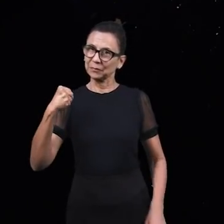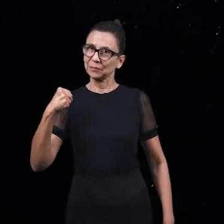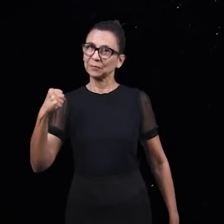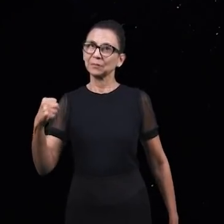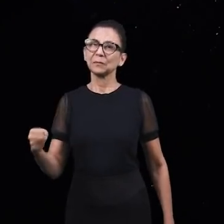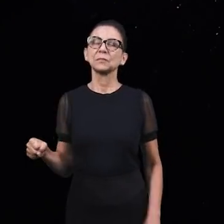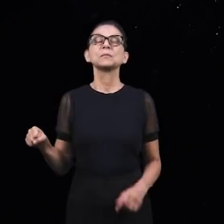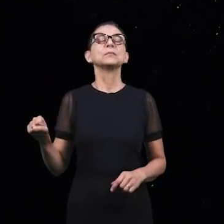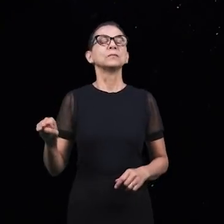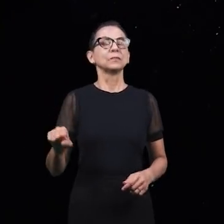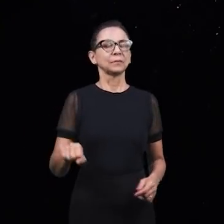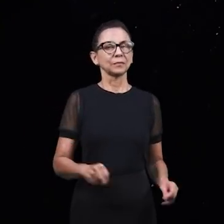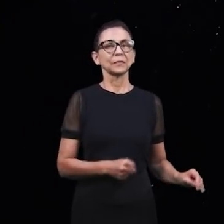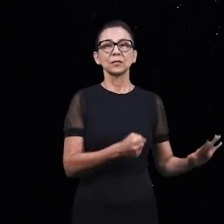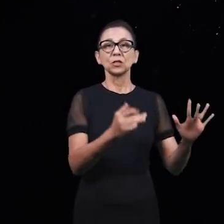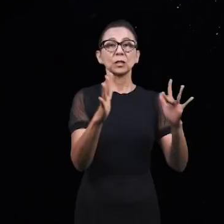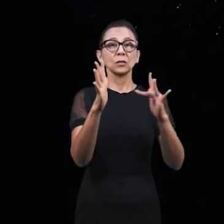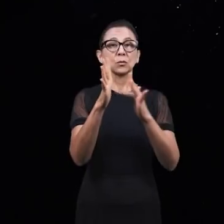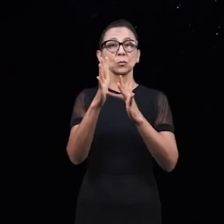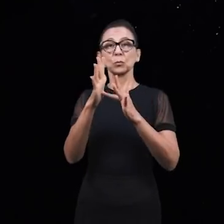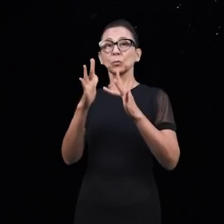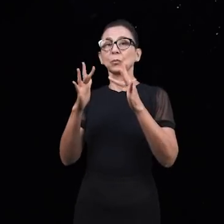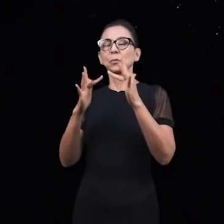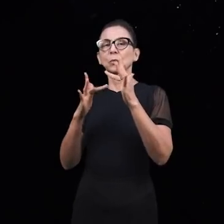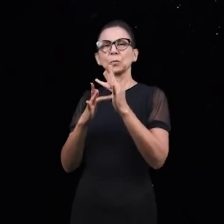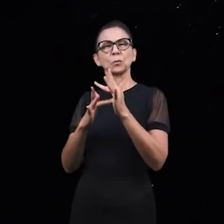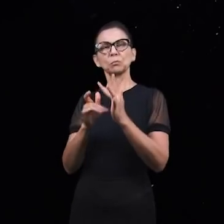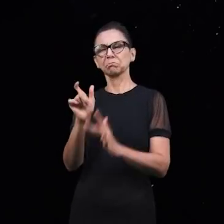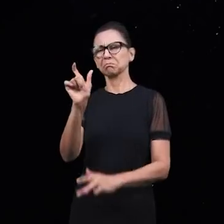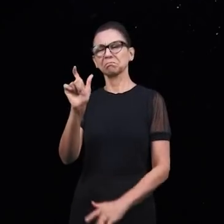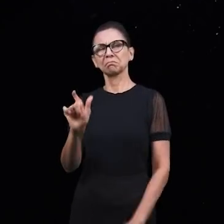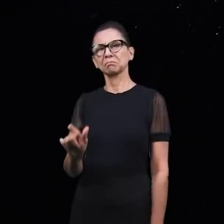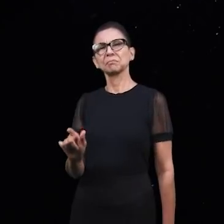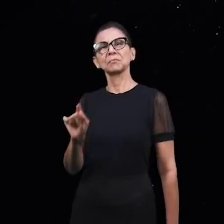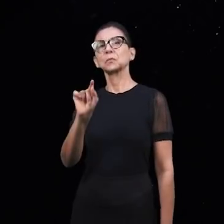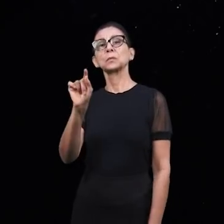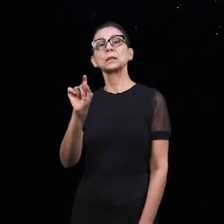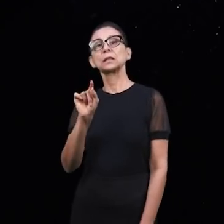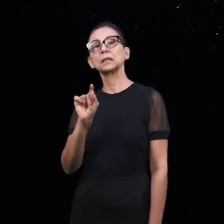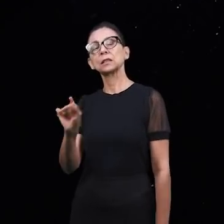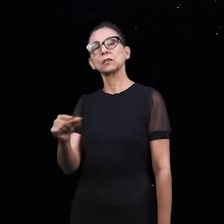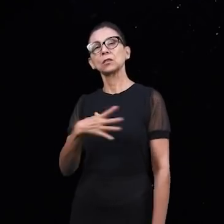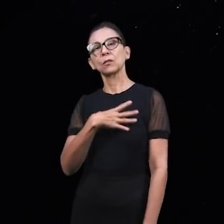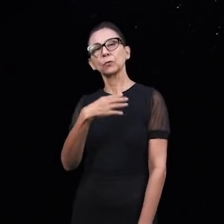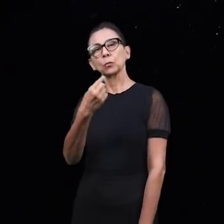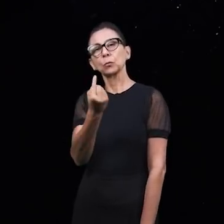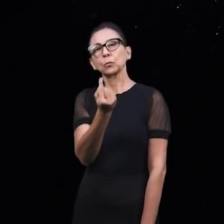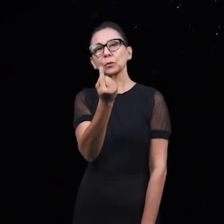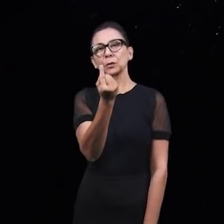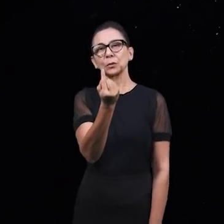vencer a dor. Ele é Jesus,